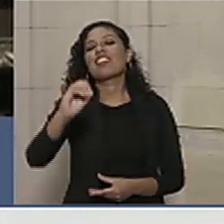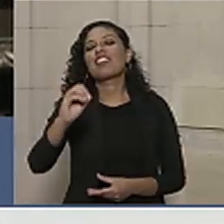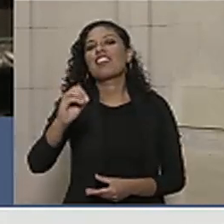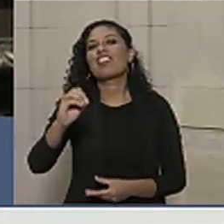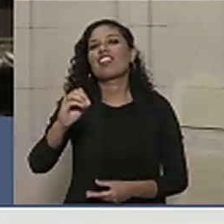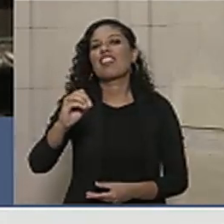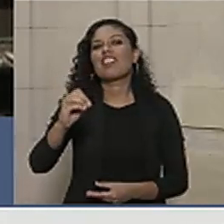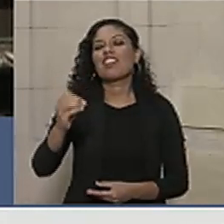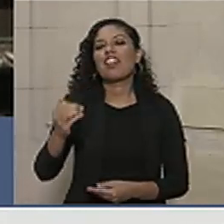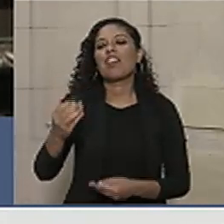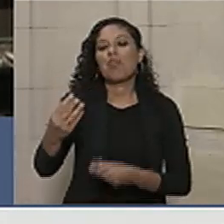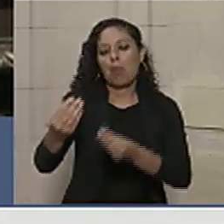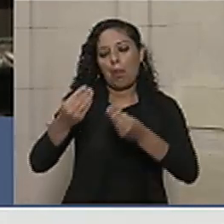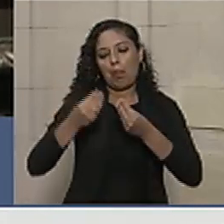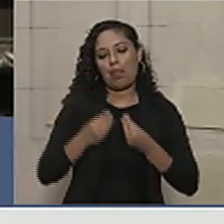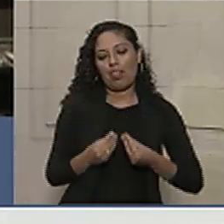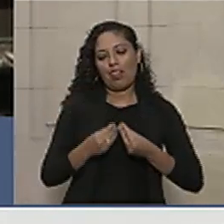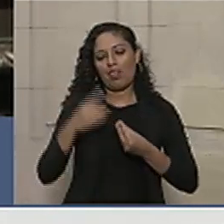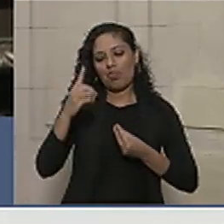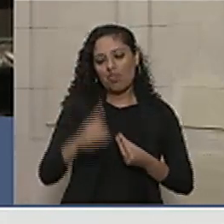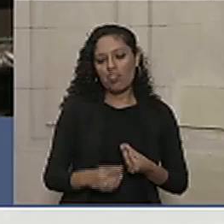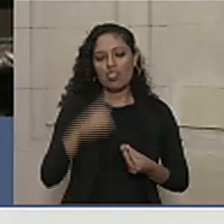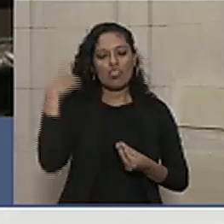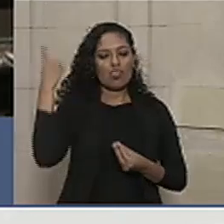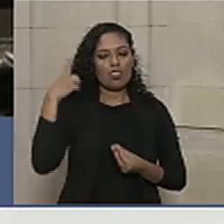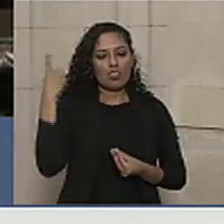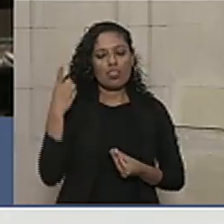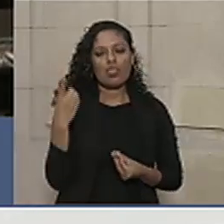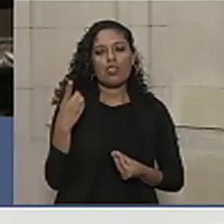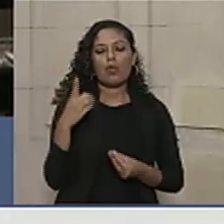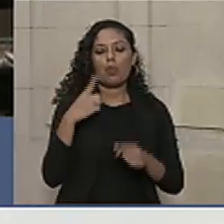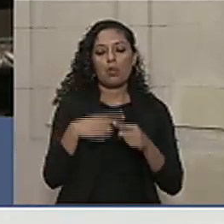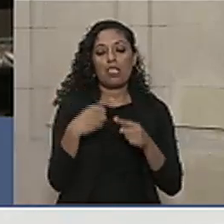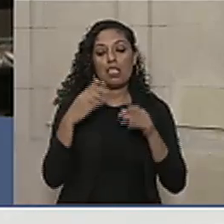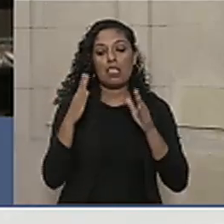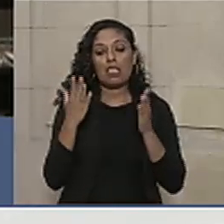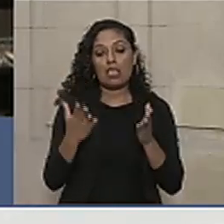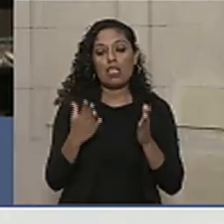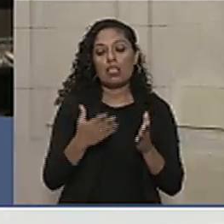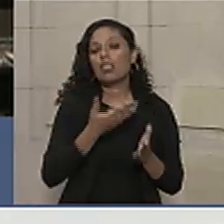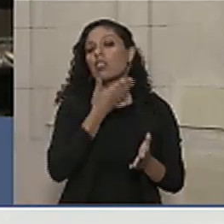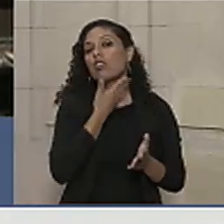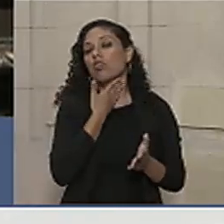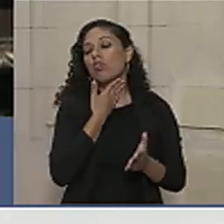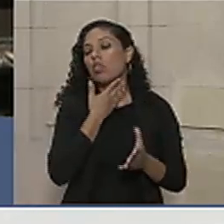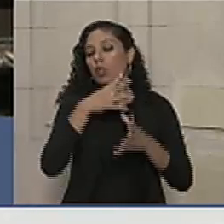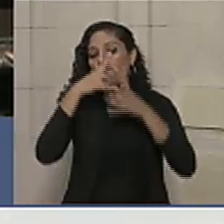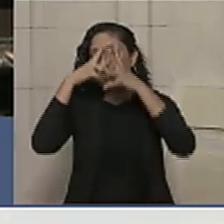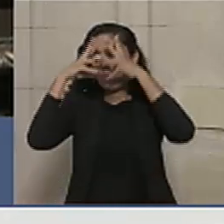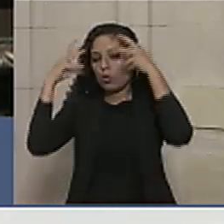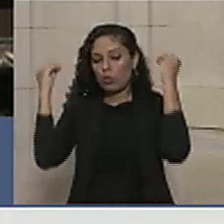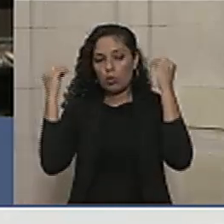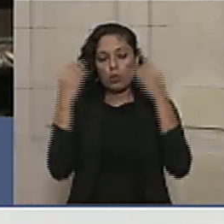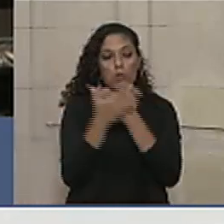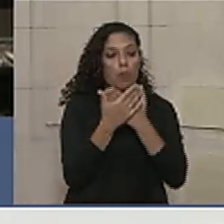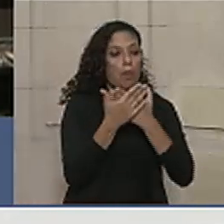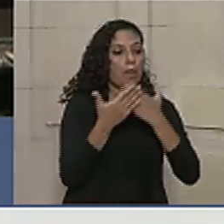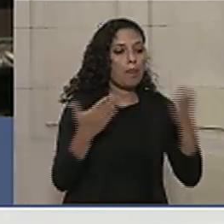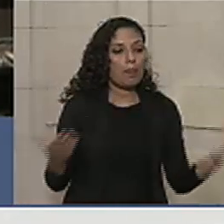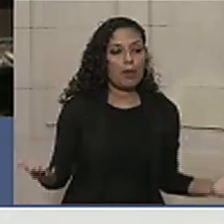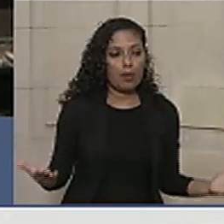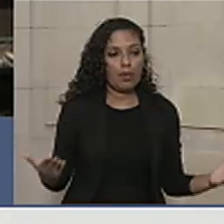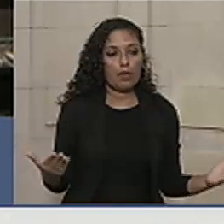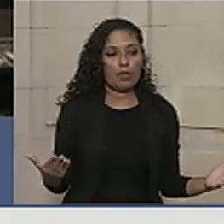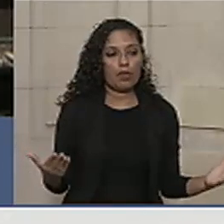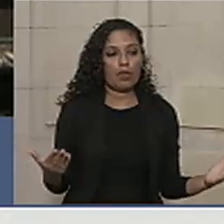para poder não deixar que essas vozes caiam no esquecimento, se percam